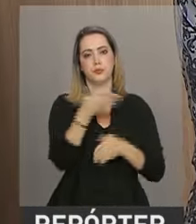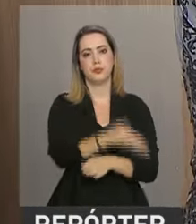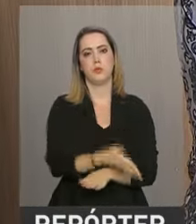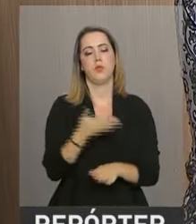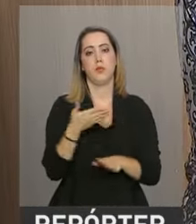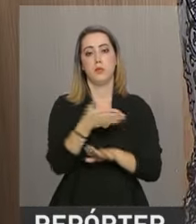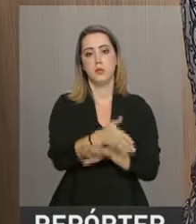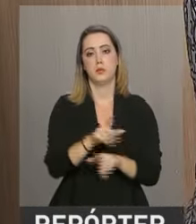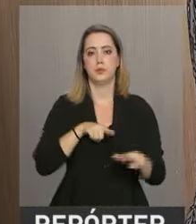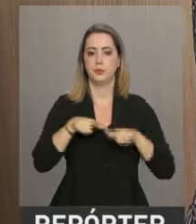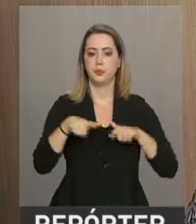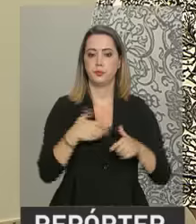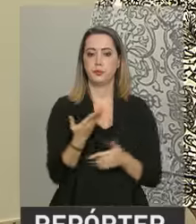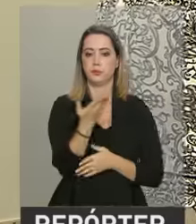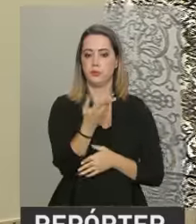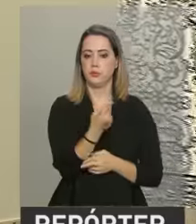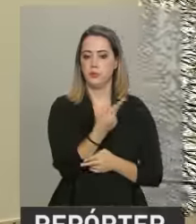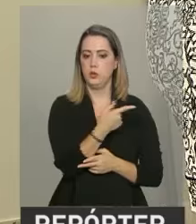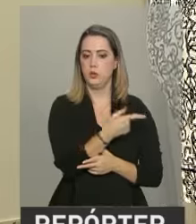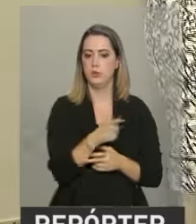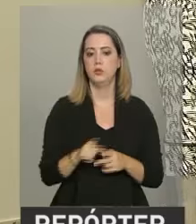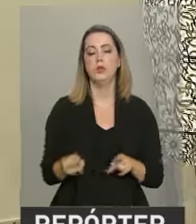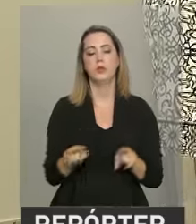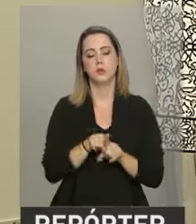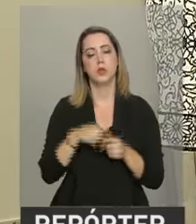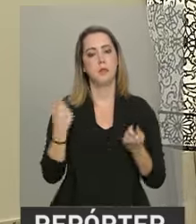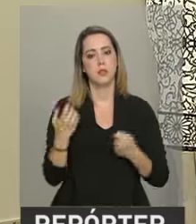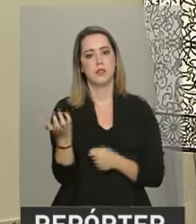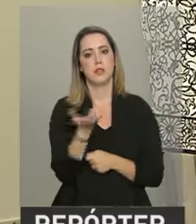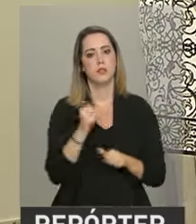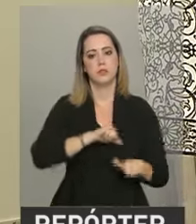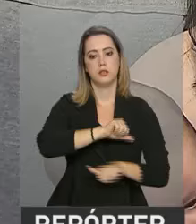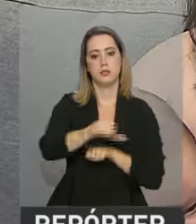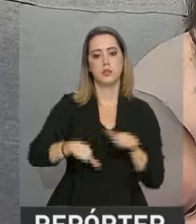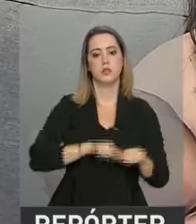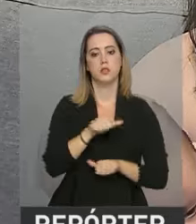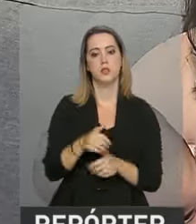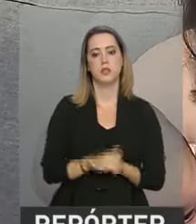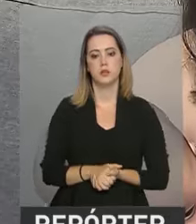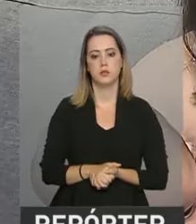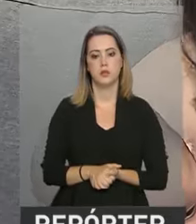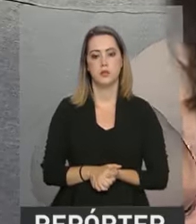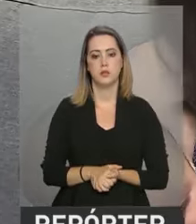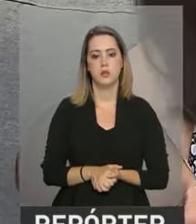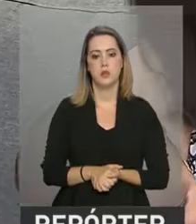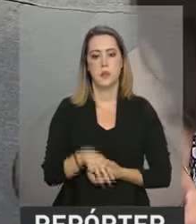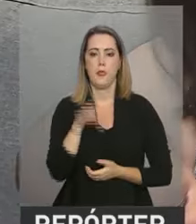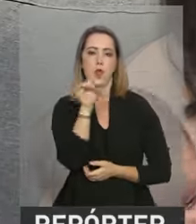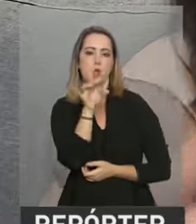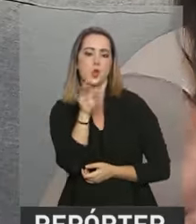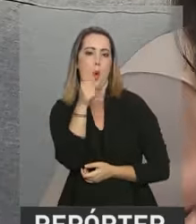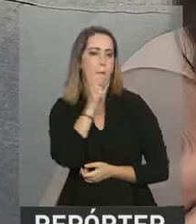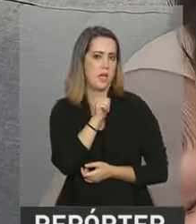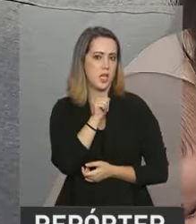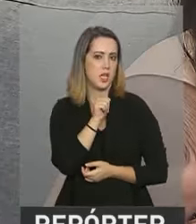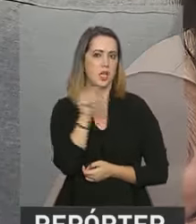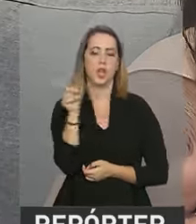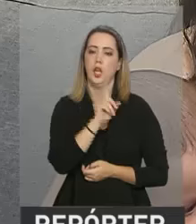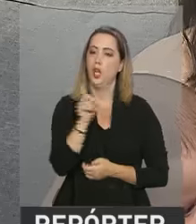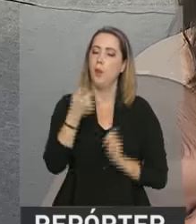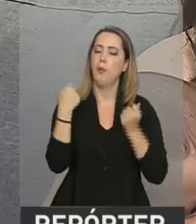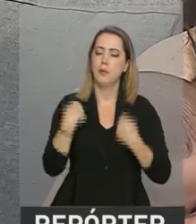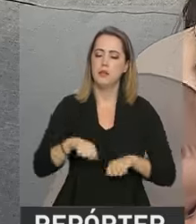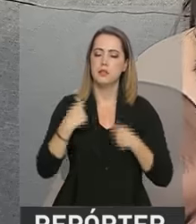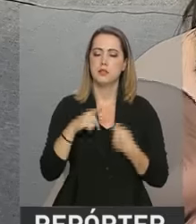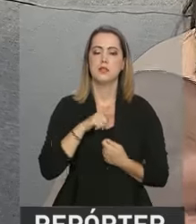trabalho. Foi assim com Mariel. Mas ela ainda pretende mudar essa história. É não ser só a mãe dos meus filhos, mas também